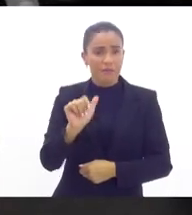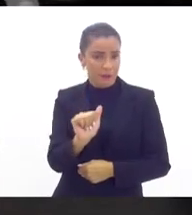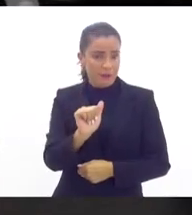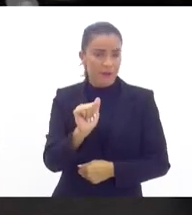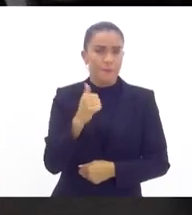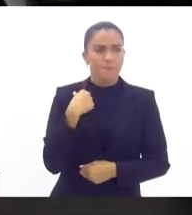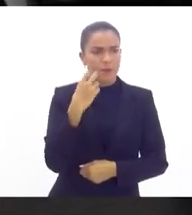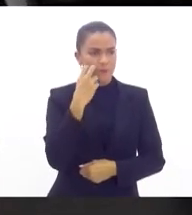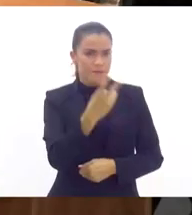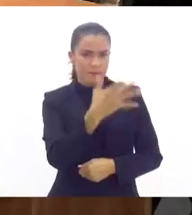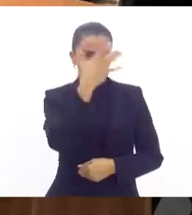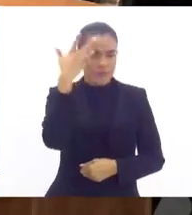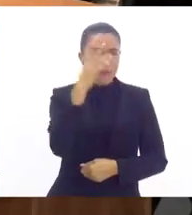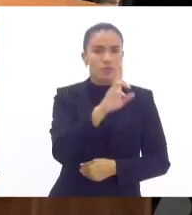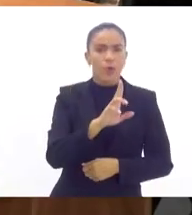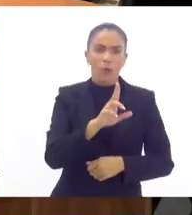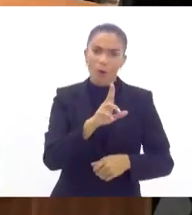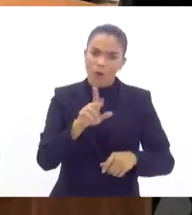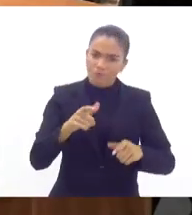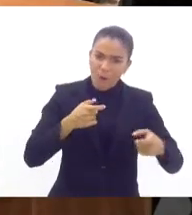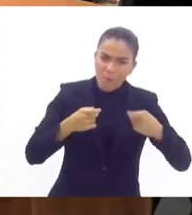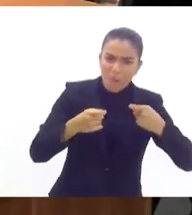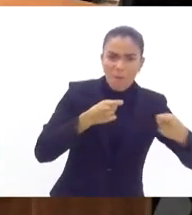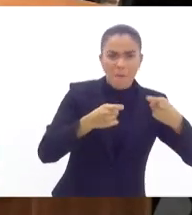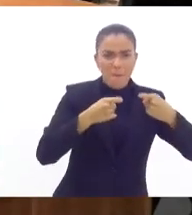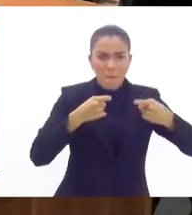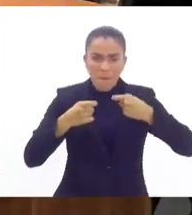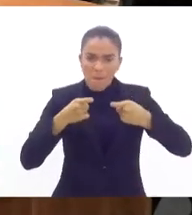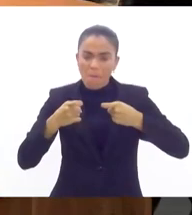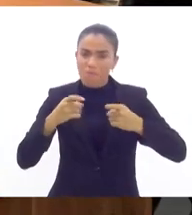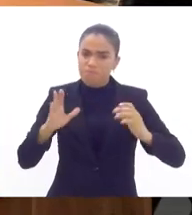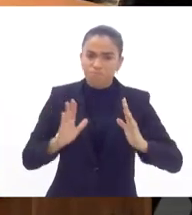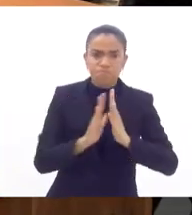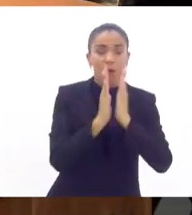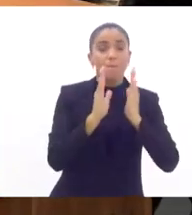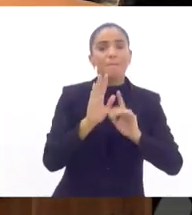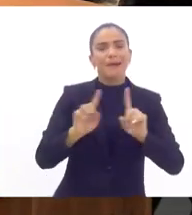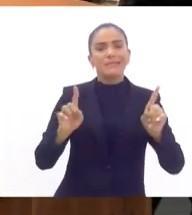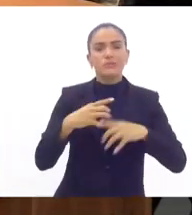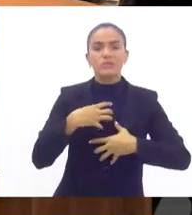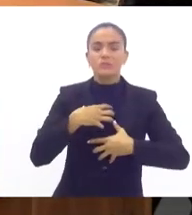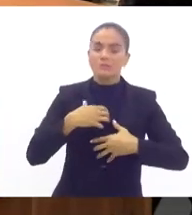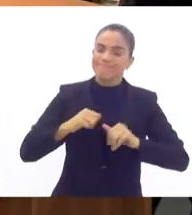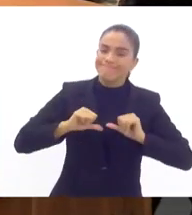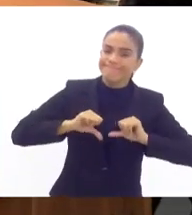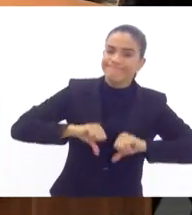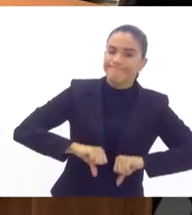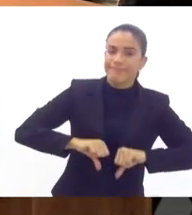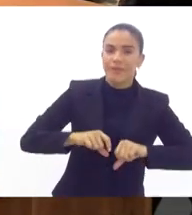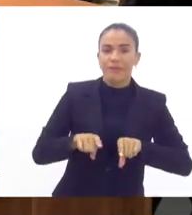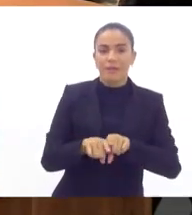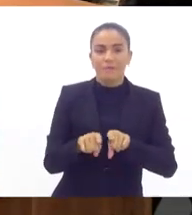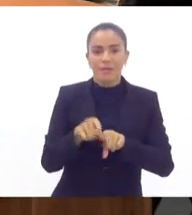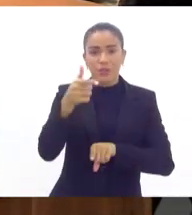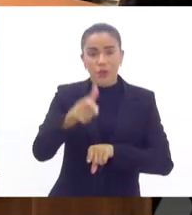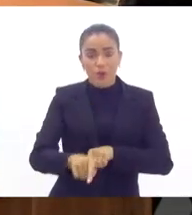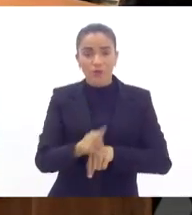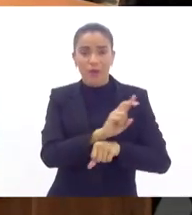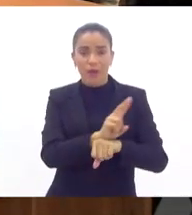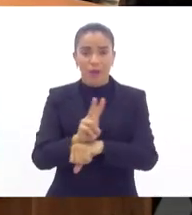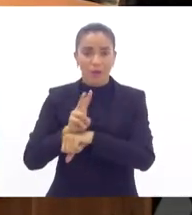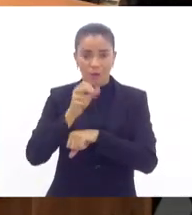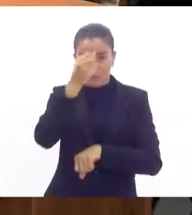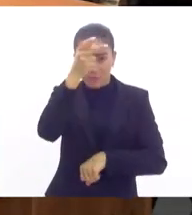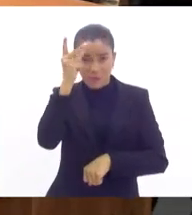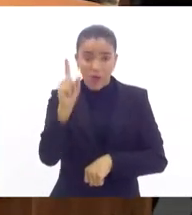respeito que enfrenta criminalidade que enfrenta desordem e me Angustia muito ver mais uma vez a guarda municipal exposta